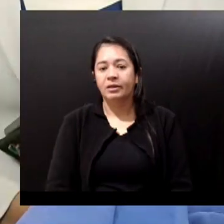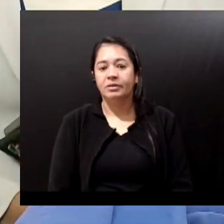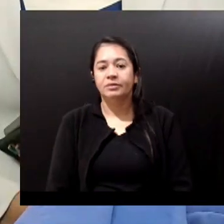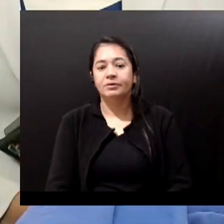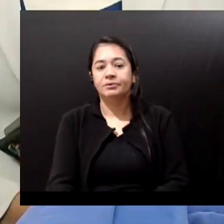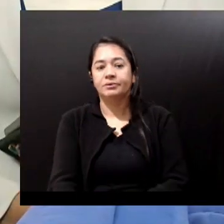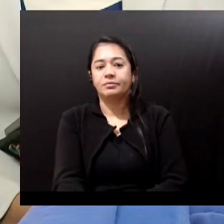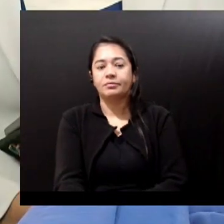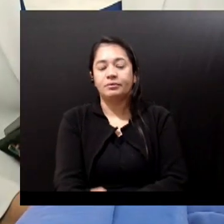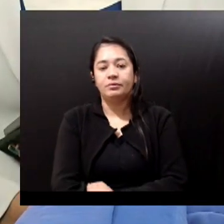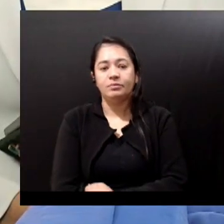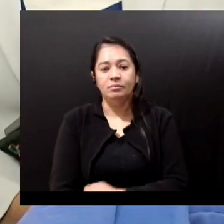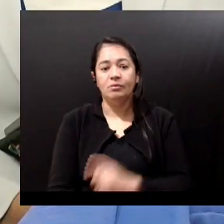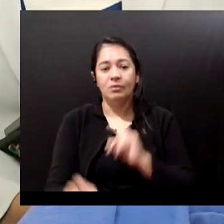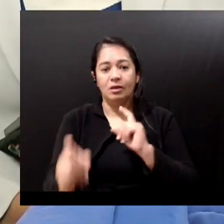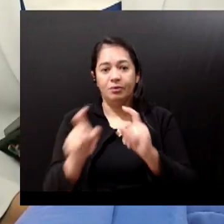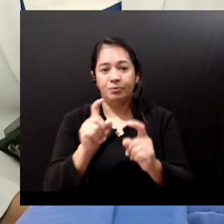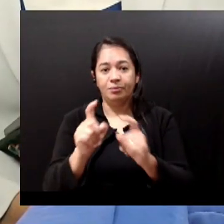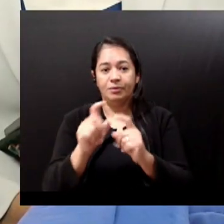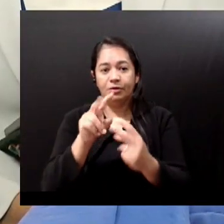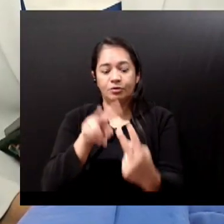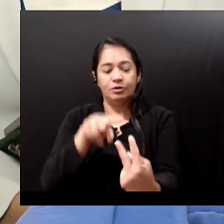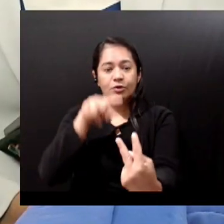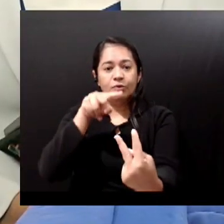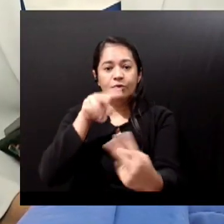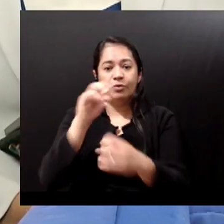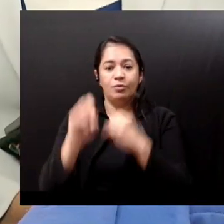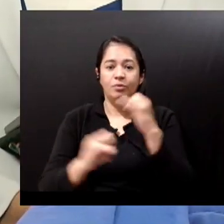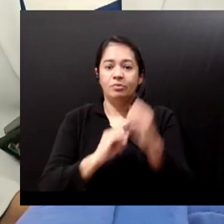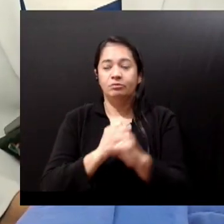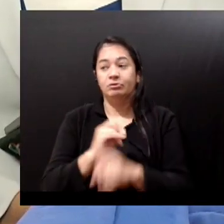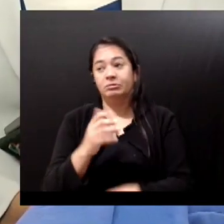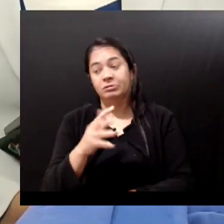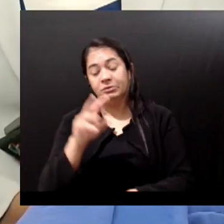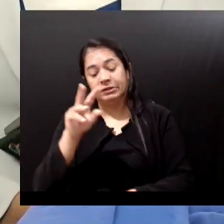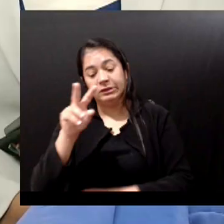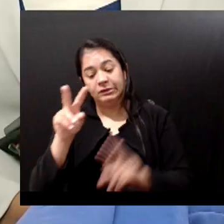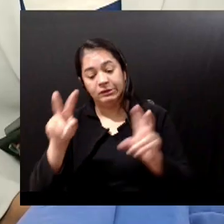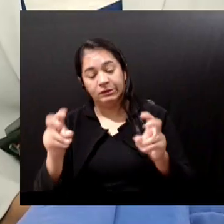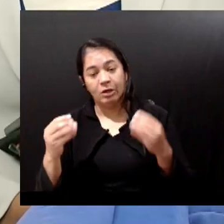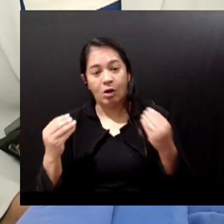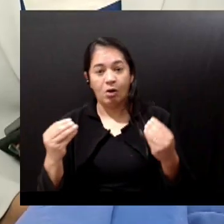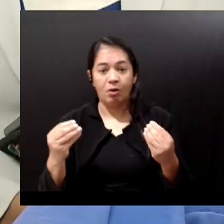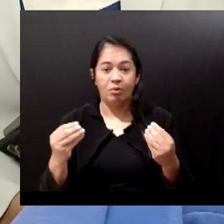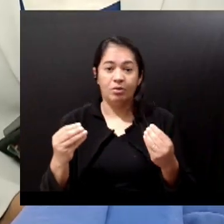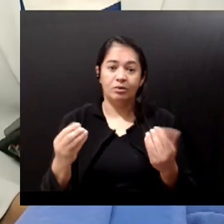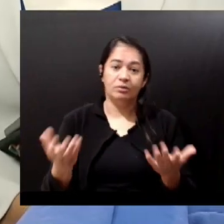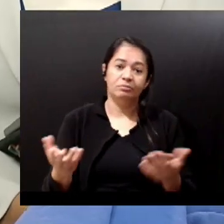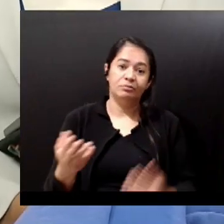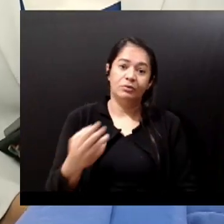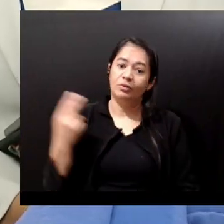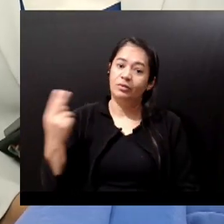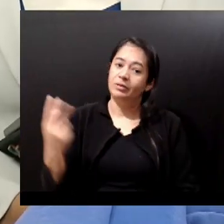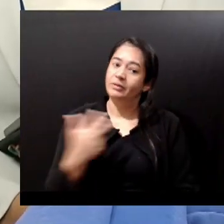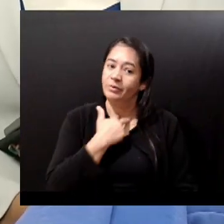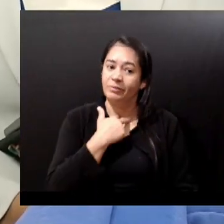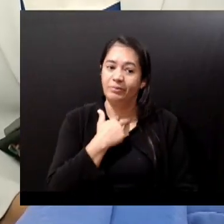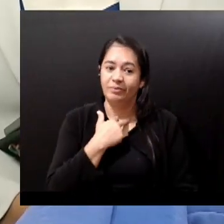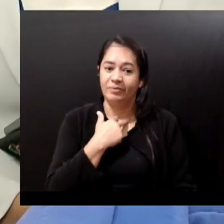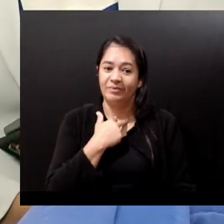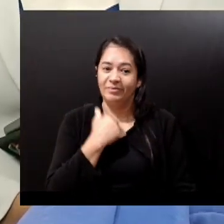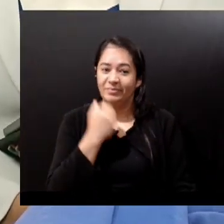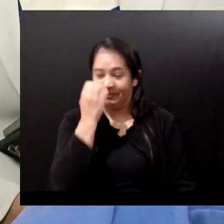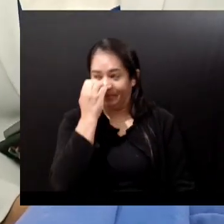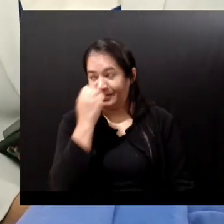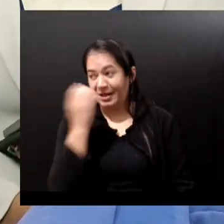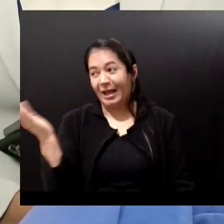reunião online, depende do assunto, pode colocar uma musiquinha ou não A pode? cara da Samara é muito boa, falei. Porque